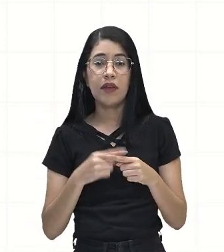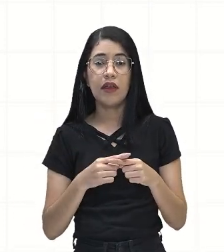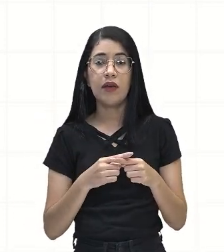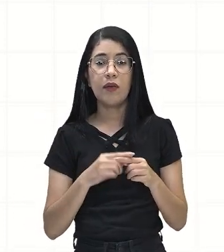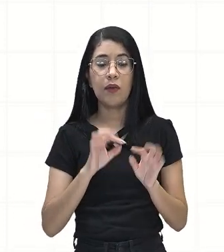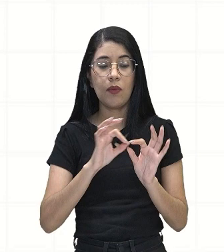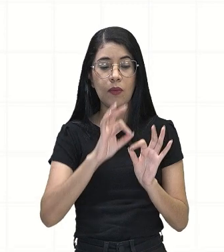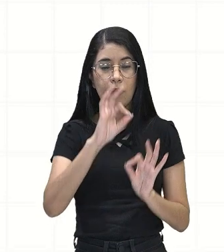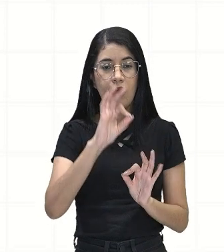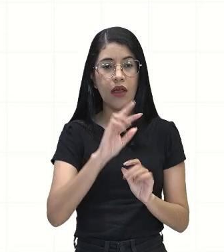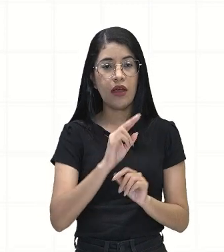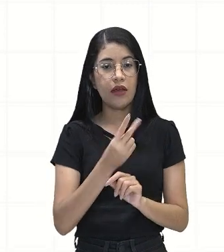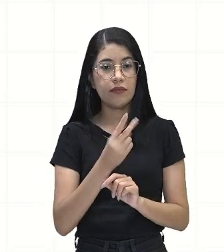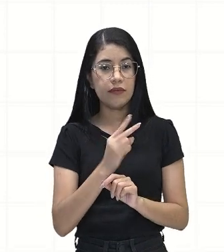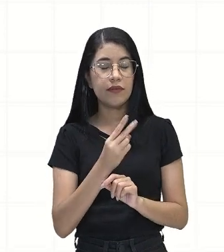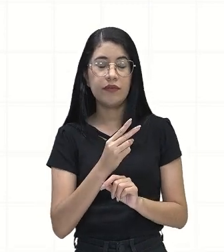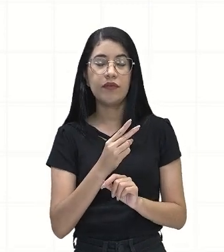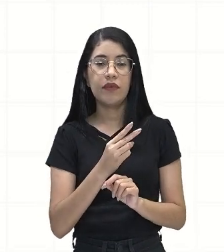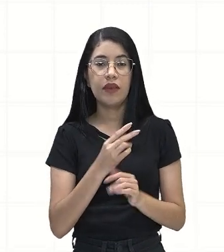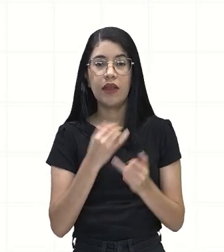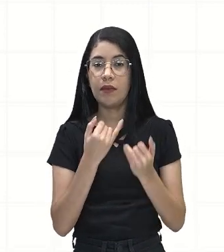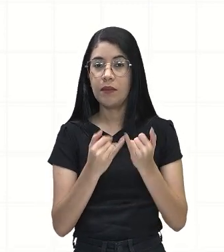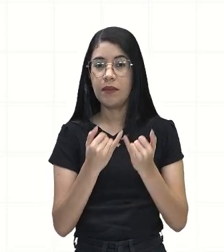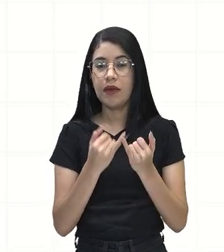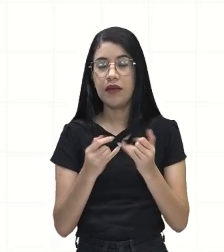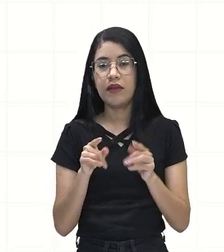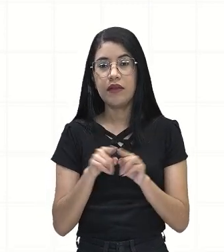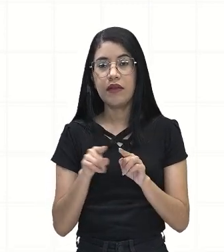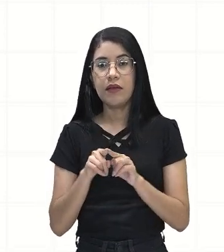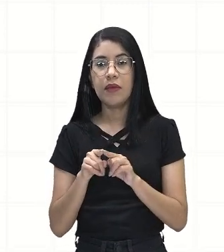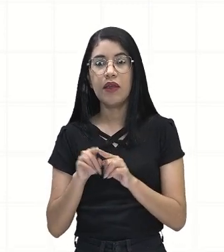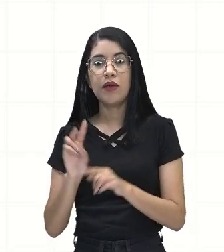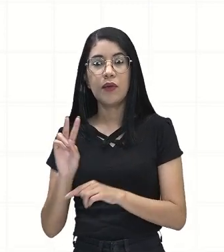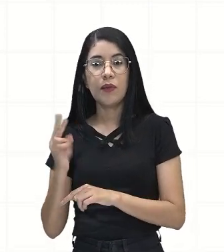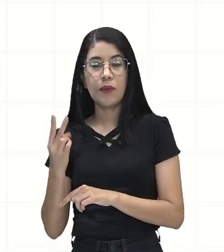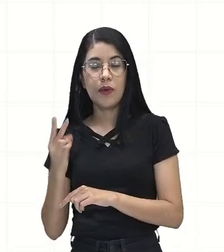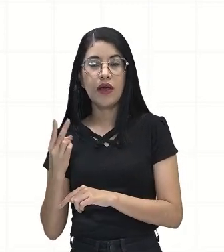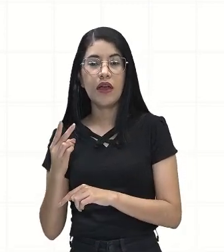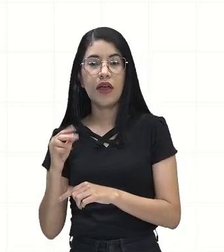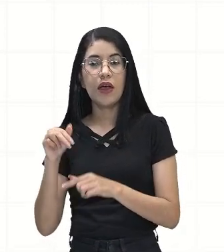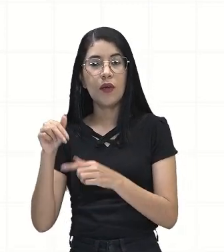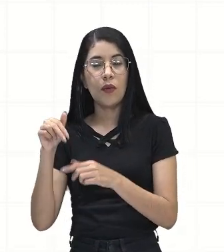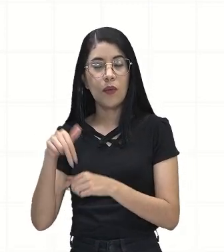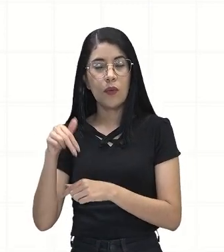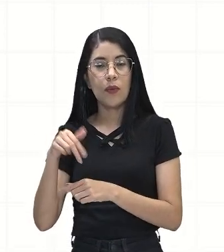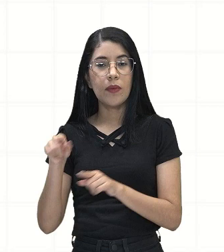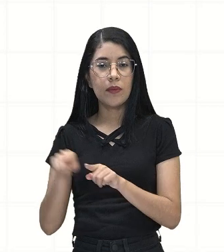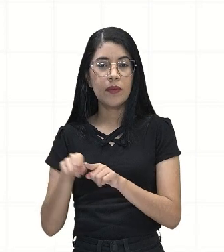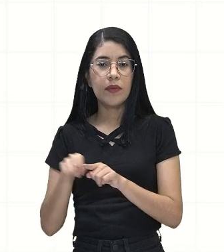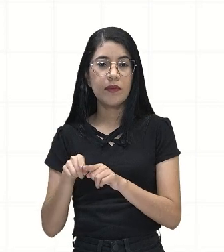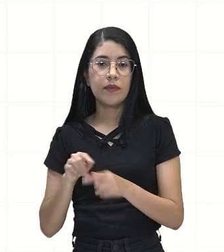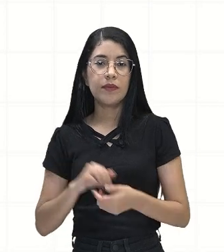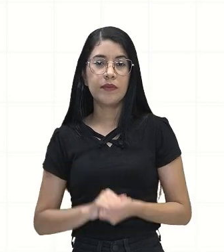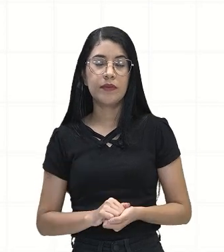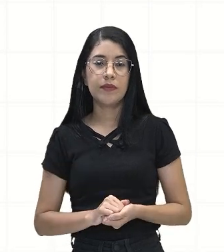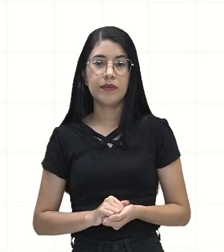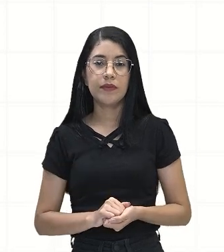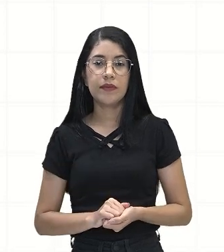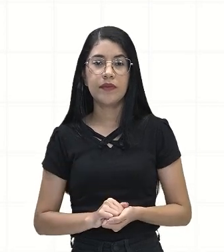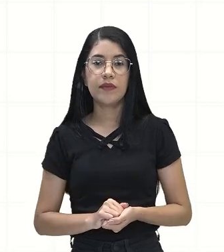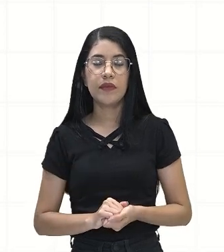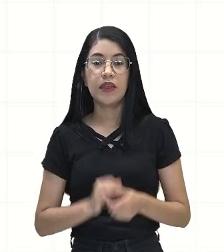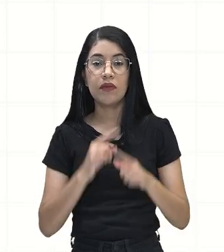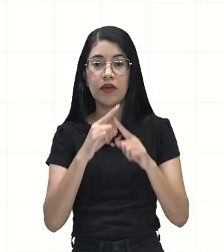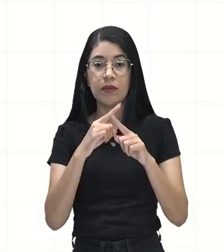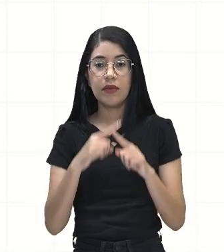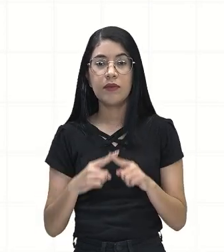essa altura, tá bom? E o M vai ser proporcional ao H. Então, faço o produto